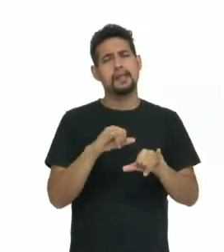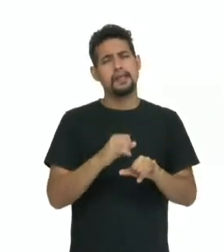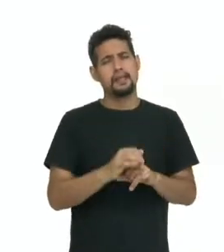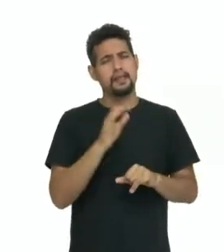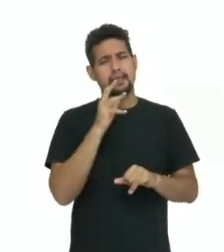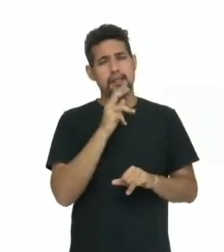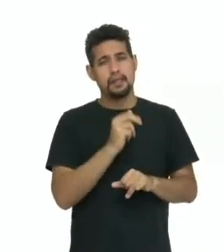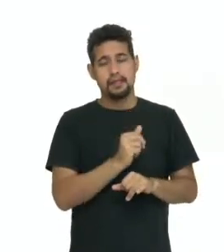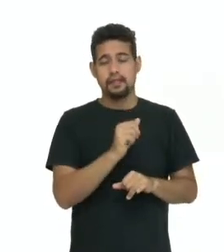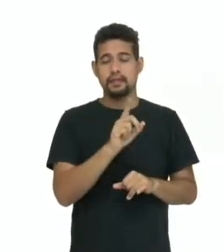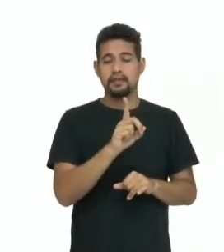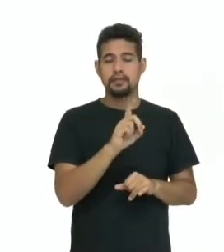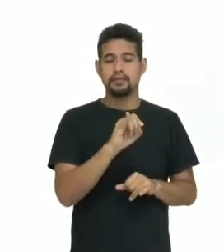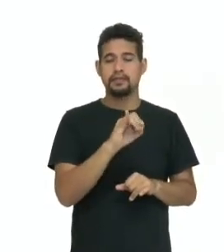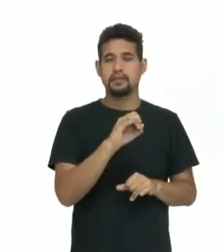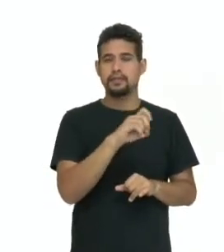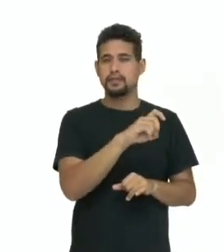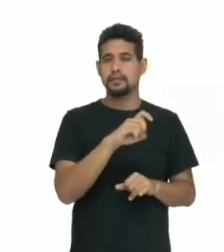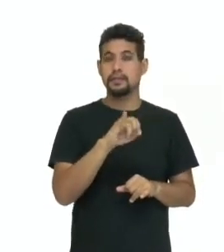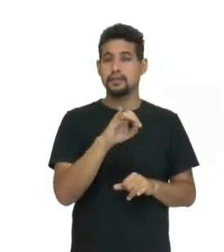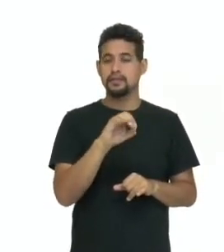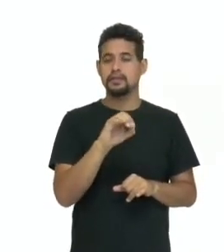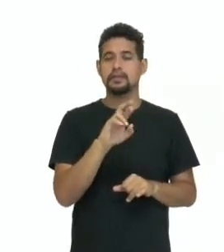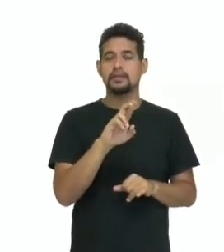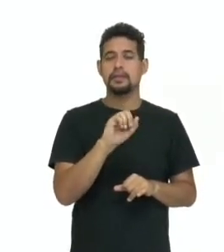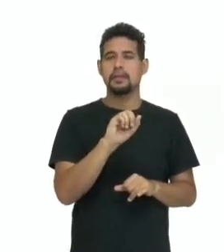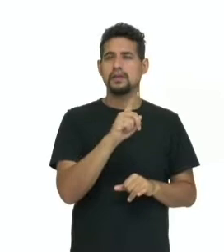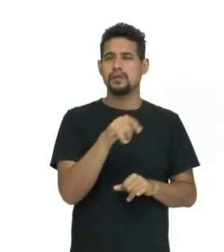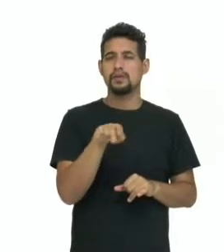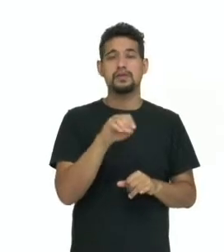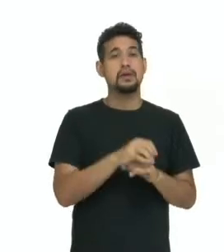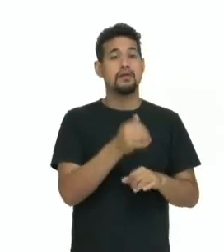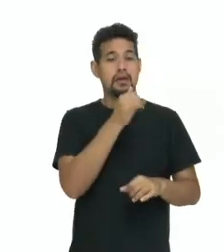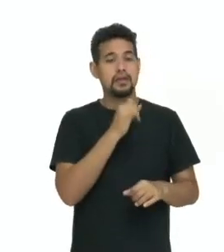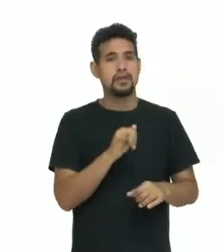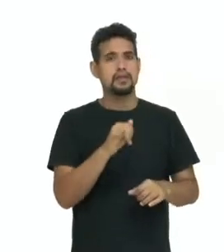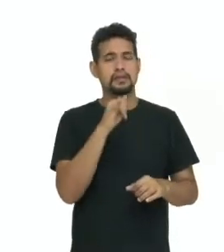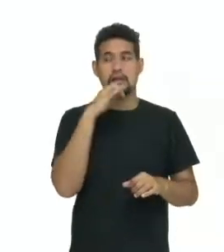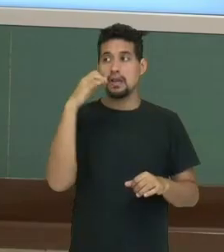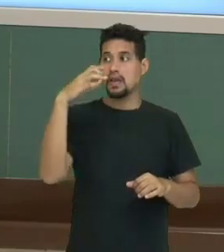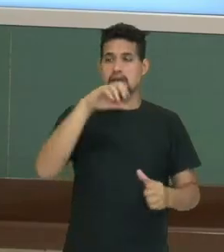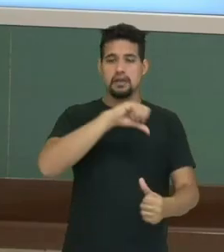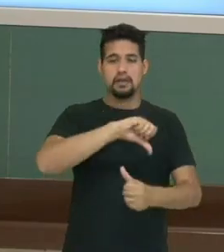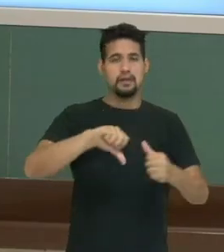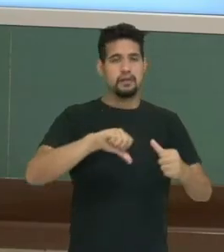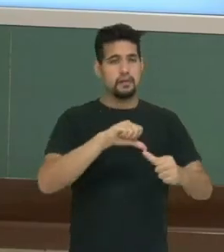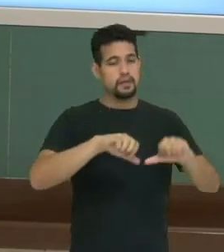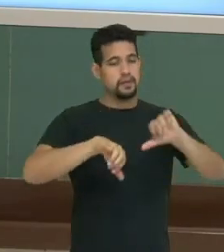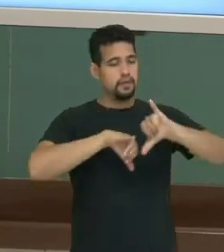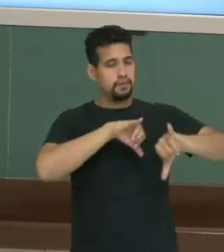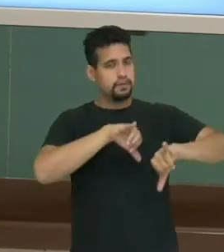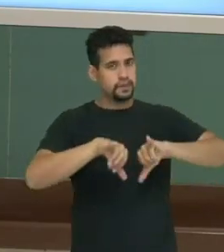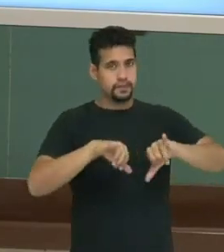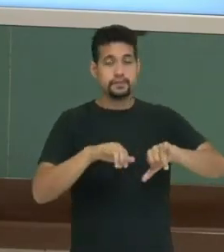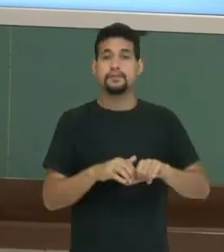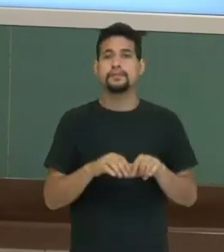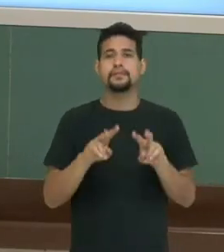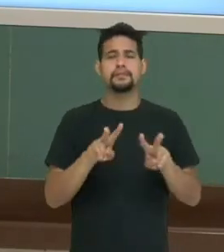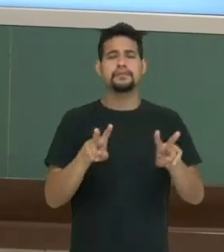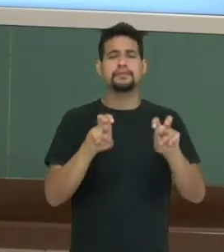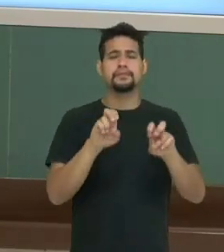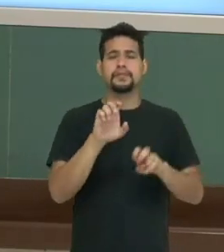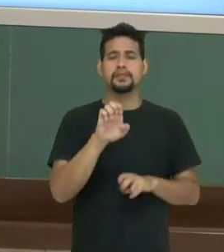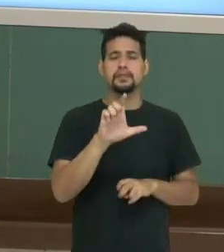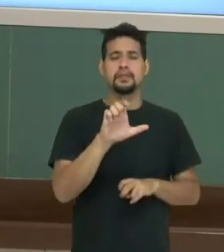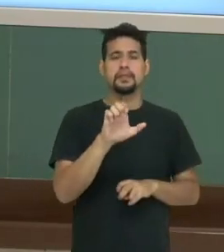de oxirredução, em que a energia elétrica é transformada em energia química. O termo